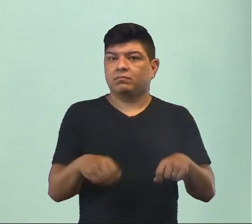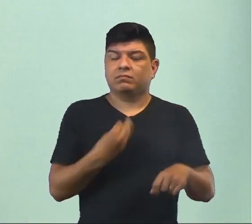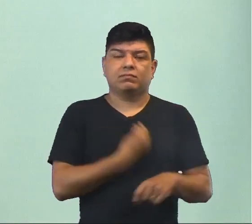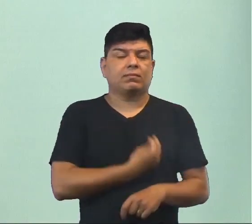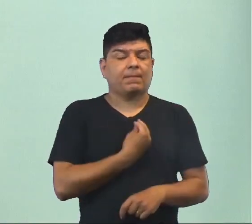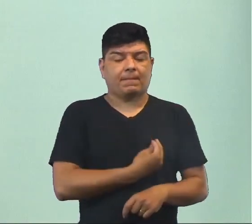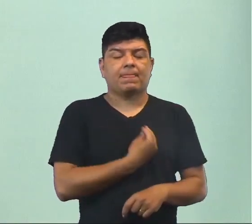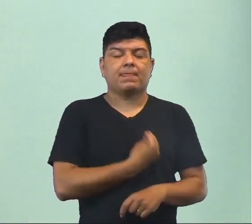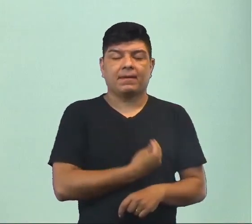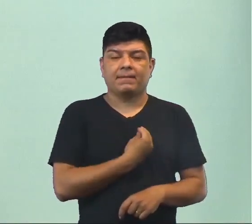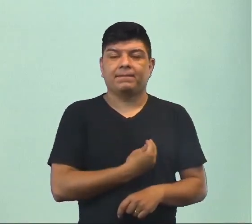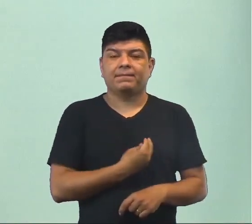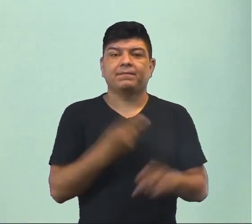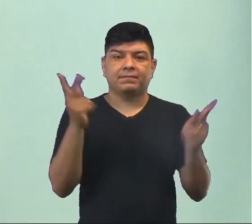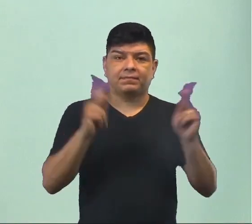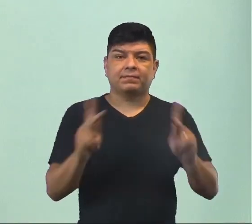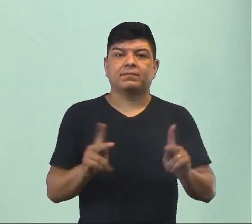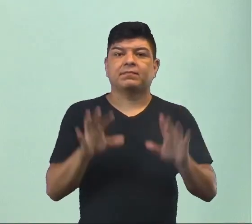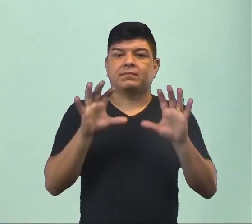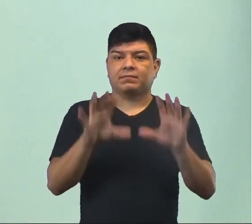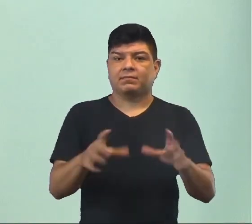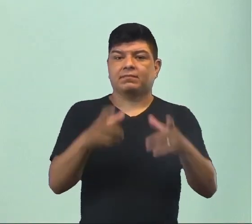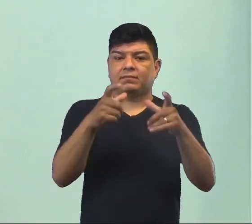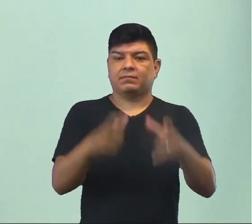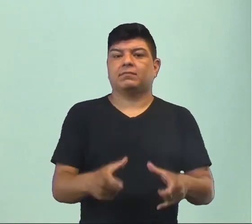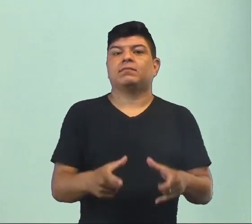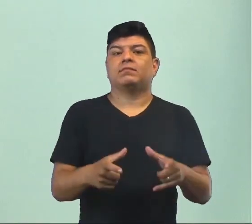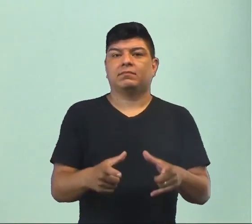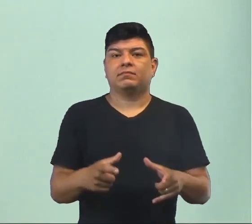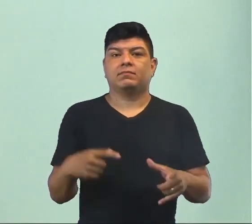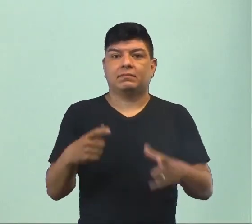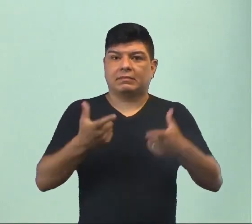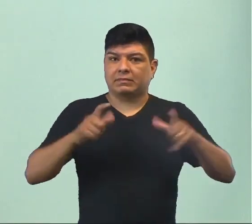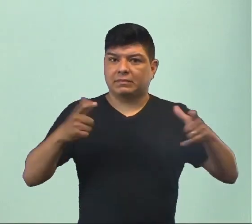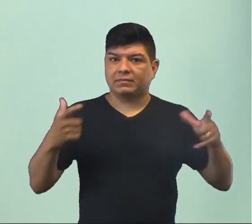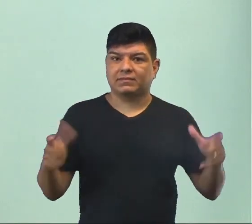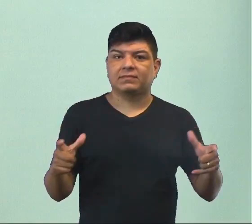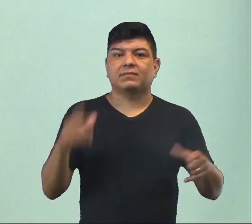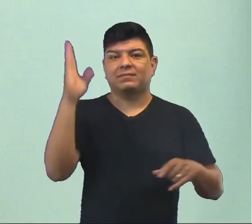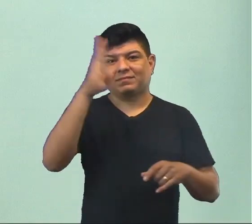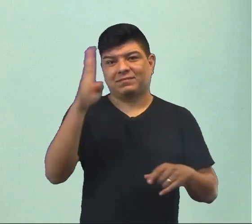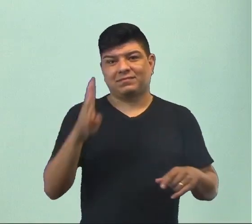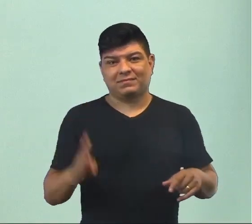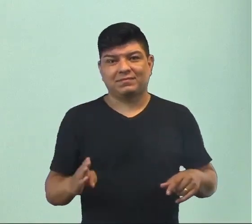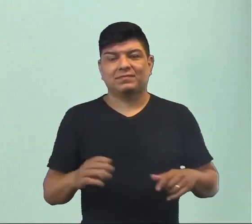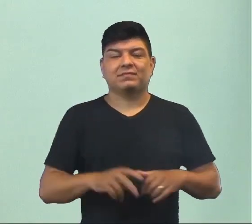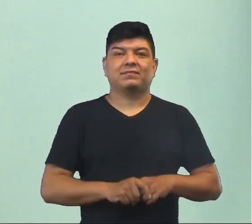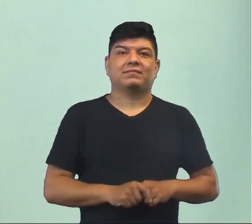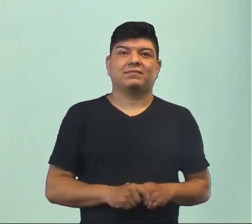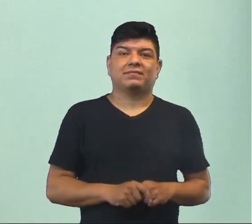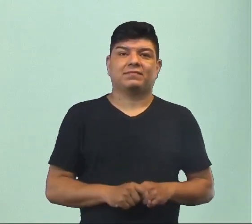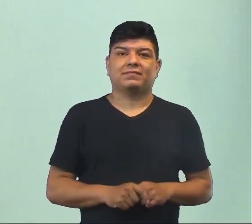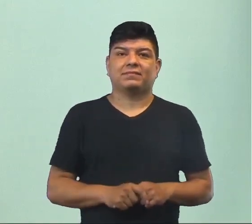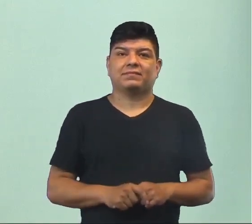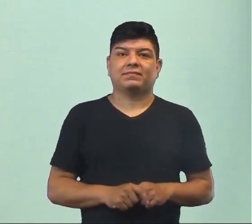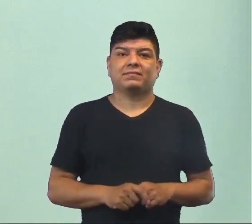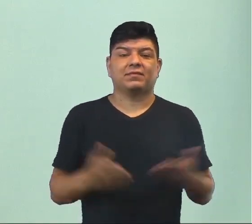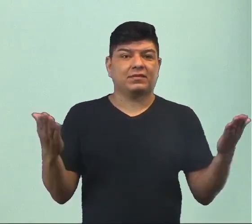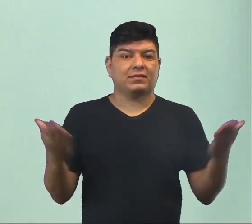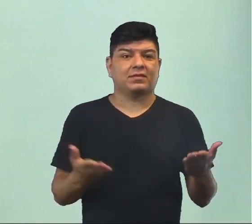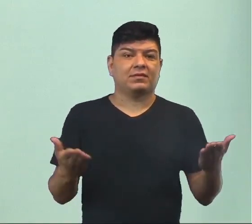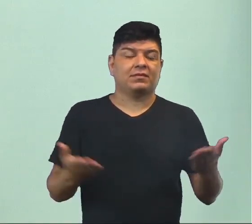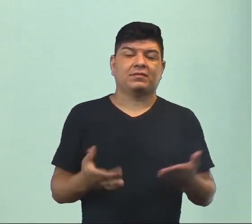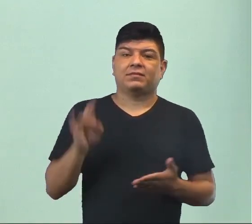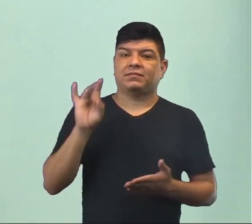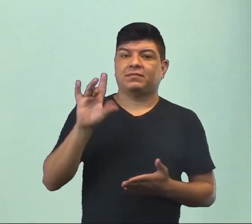existir, né, pacificamente nesse mesmo território enorme, né, chamado Brasil. Por hoje é